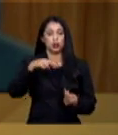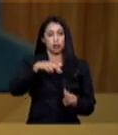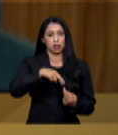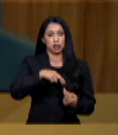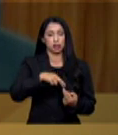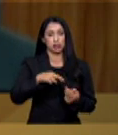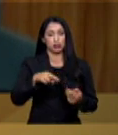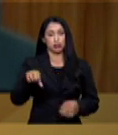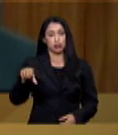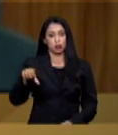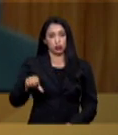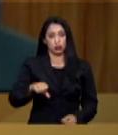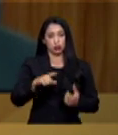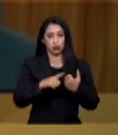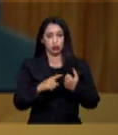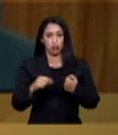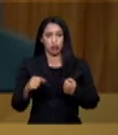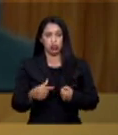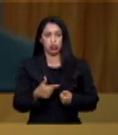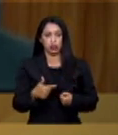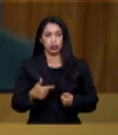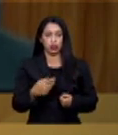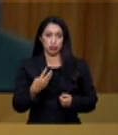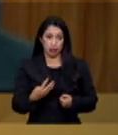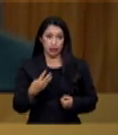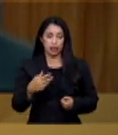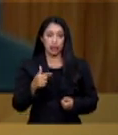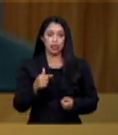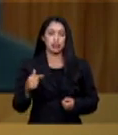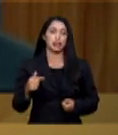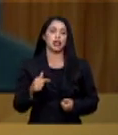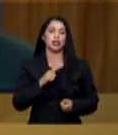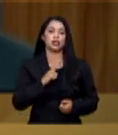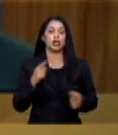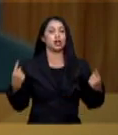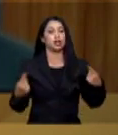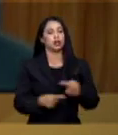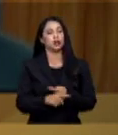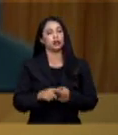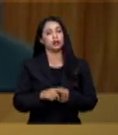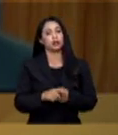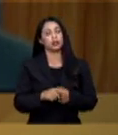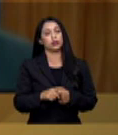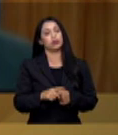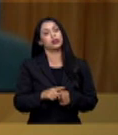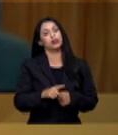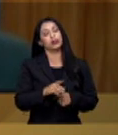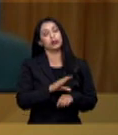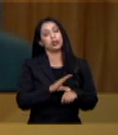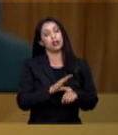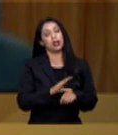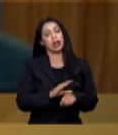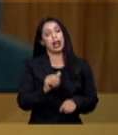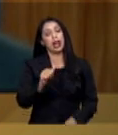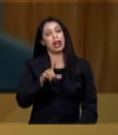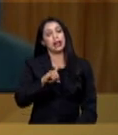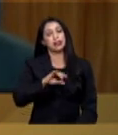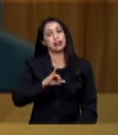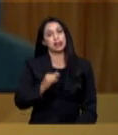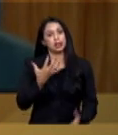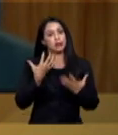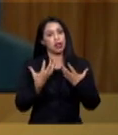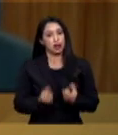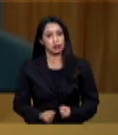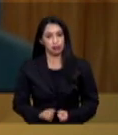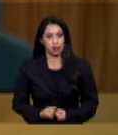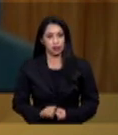9º do artigo 37 da lei maior, inconstitucionalidade, ADI julgada procedente.